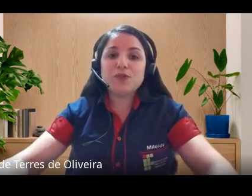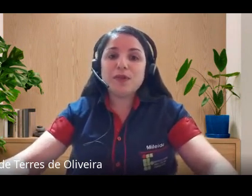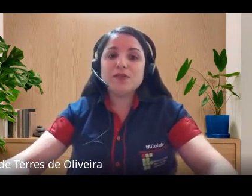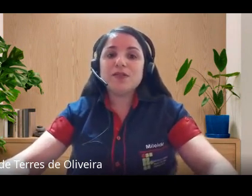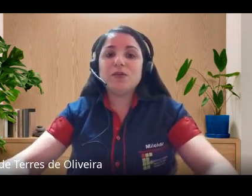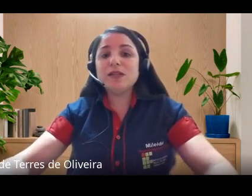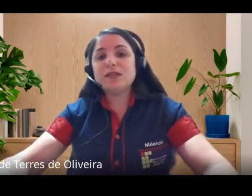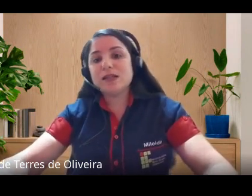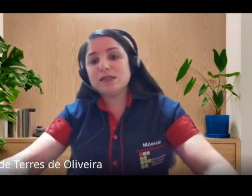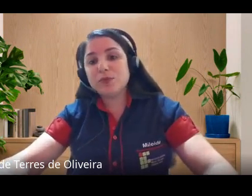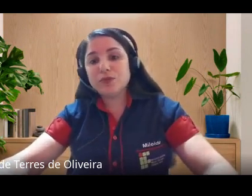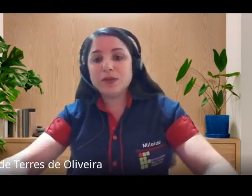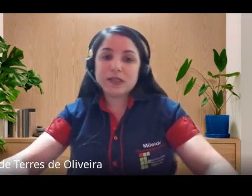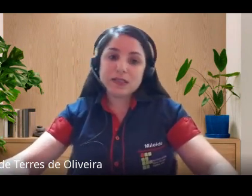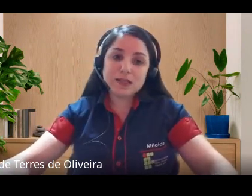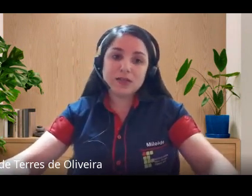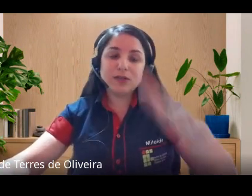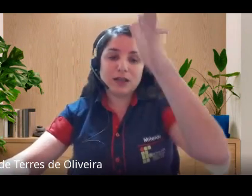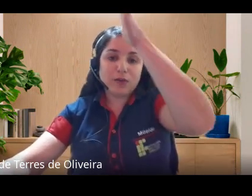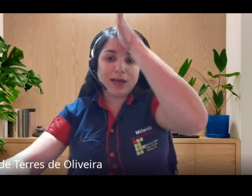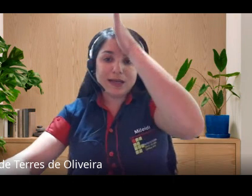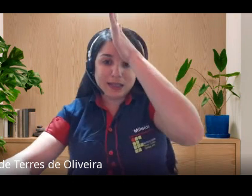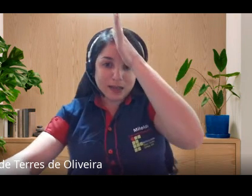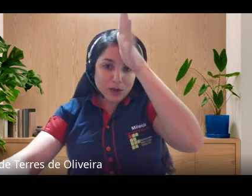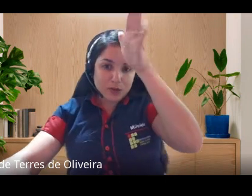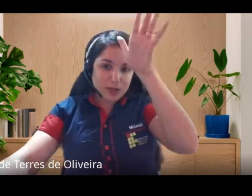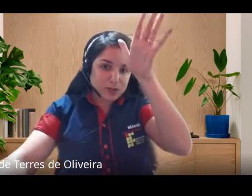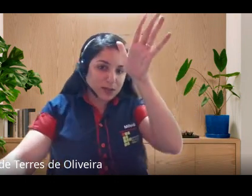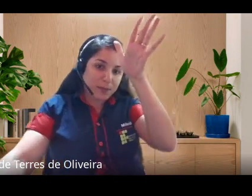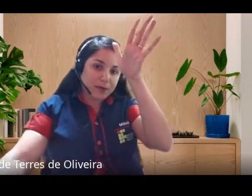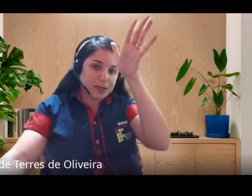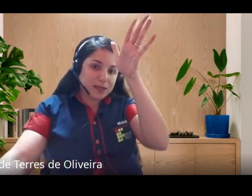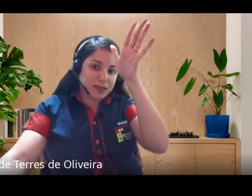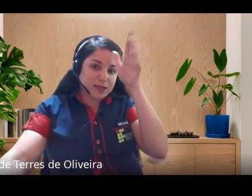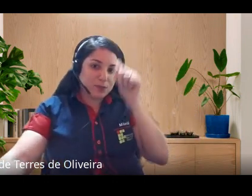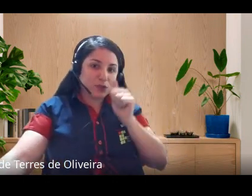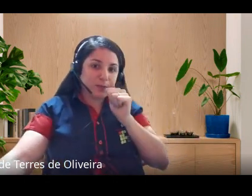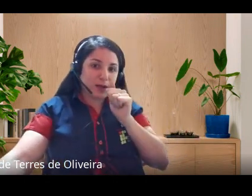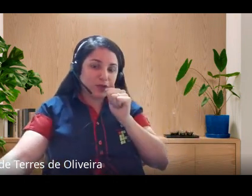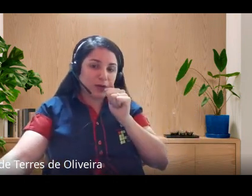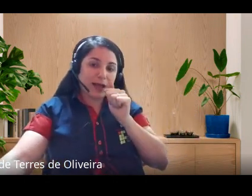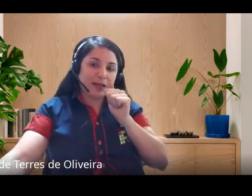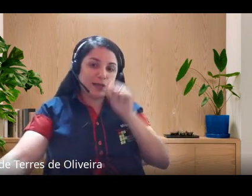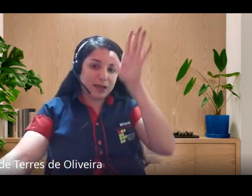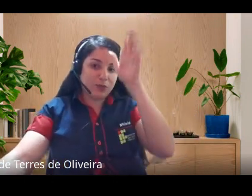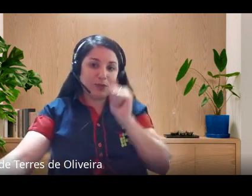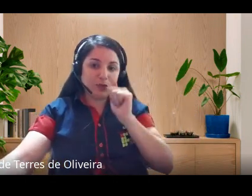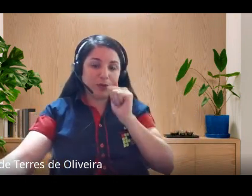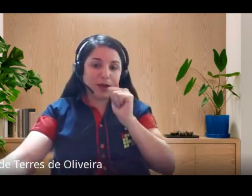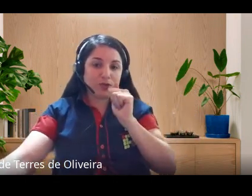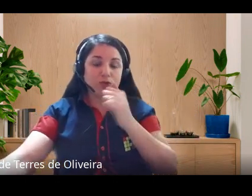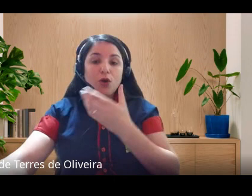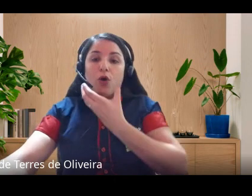E os movimentos, então, tem sinais que tem movimentos, tem sinais que não tem. Então, ó, galinha, os dedos entreabertos aqui na testa, puxa para baixo. Ó, galinha, tem